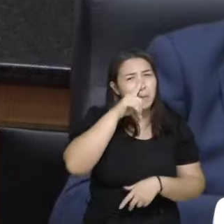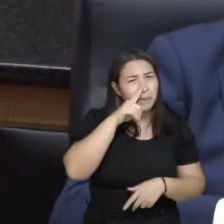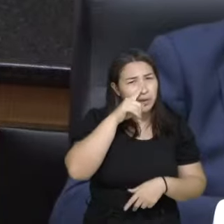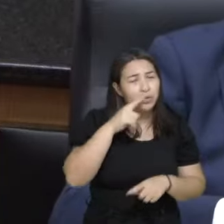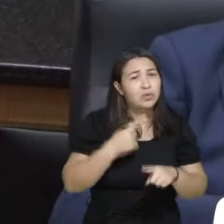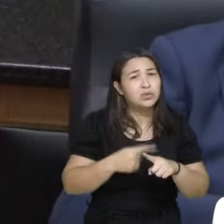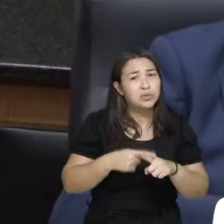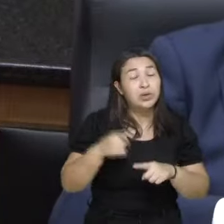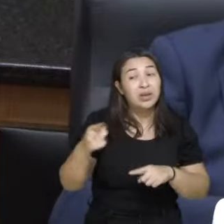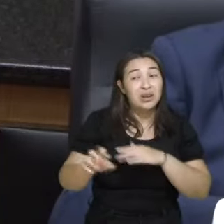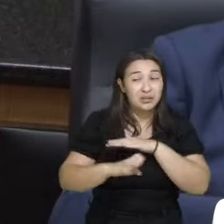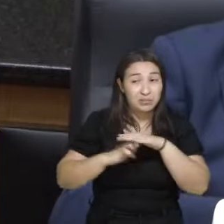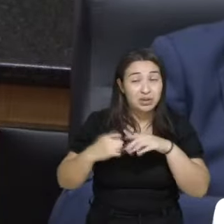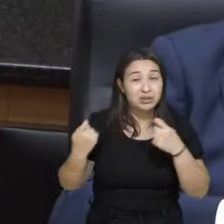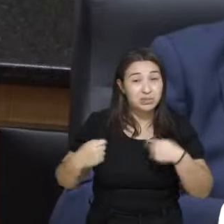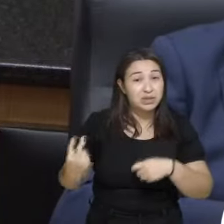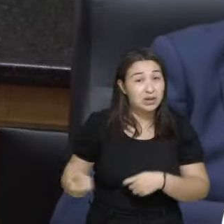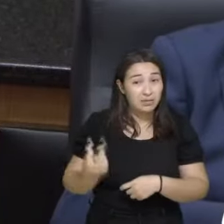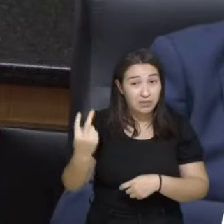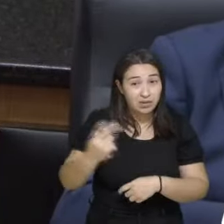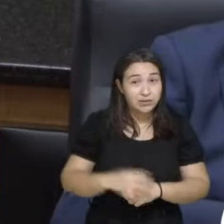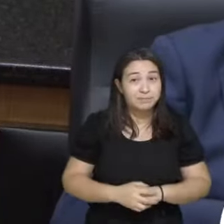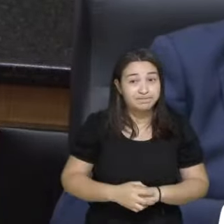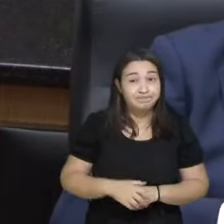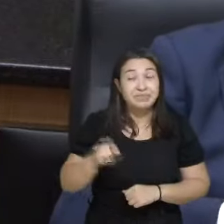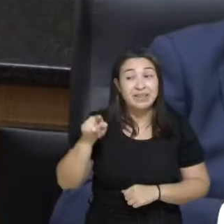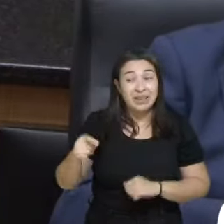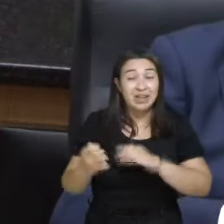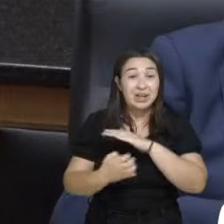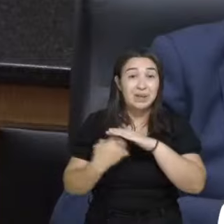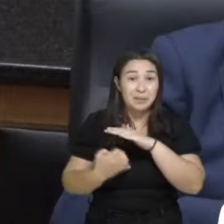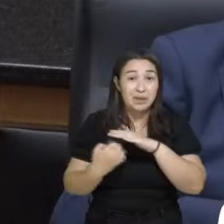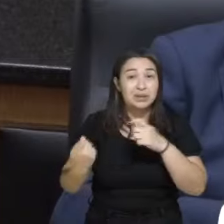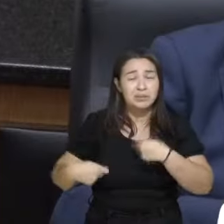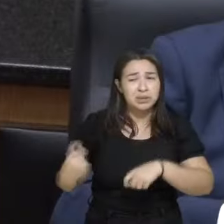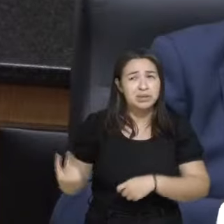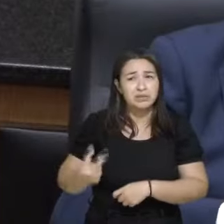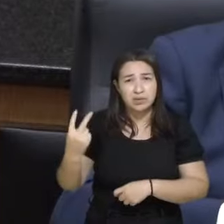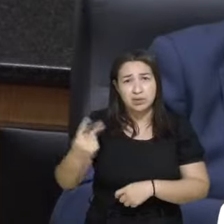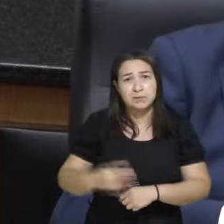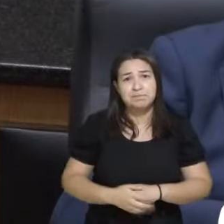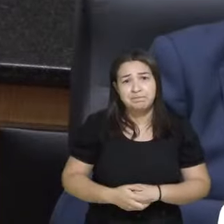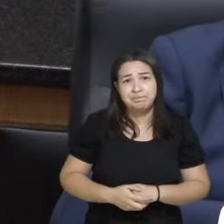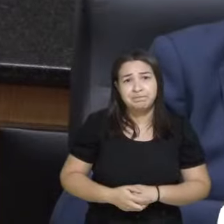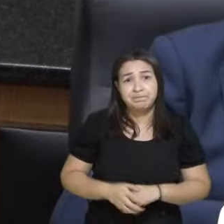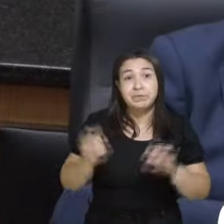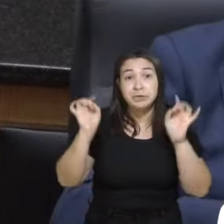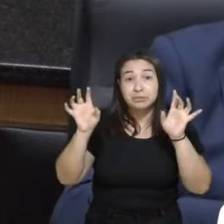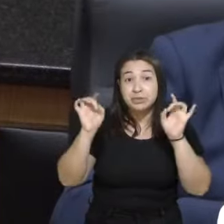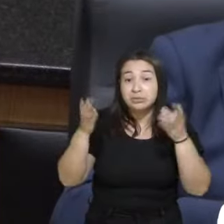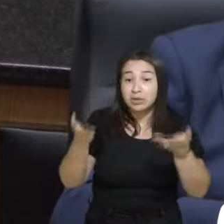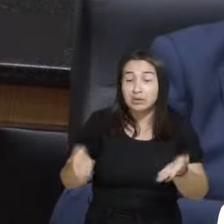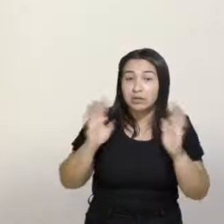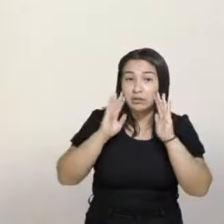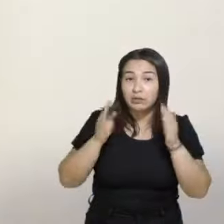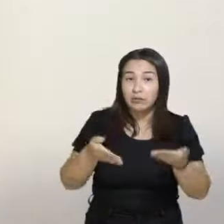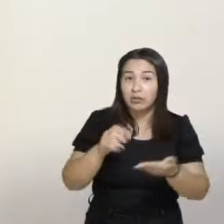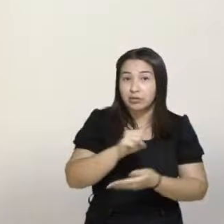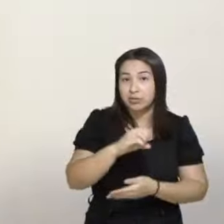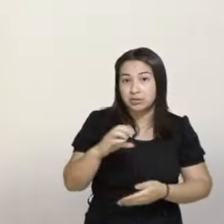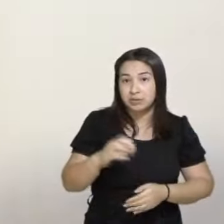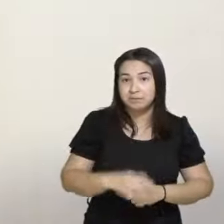que ser valorizado. Se tem uma classe que precisa de valorização, é o empresário, especialmente o empresário catarinense. Seu